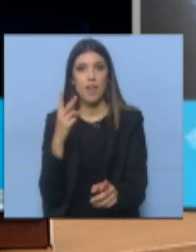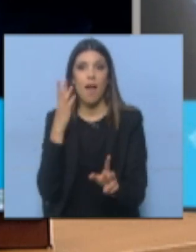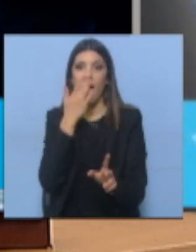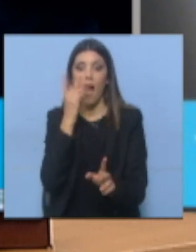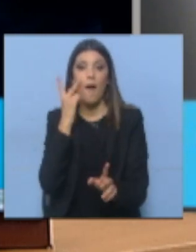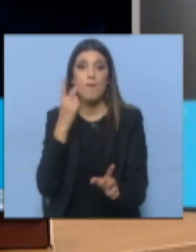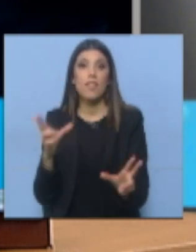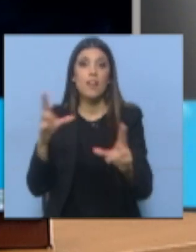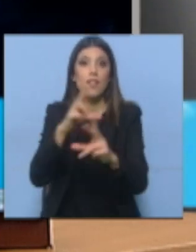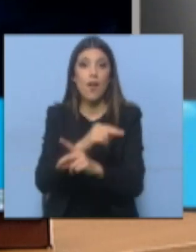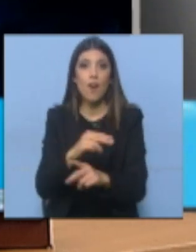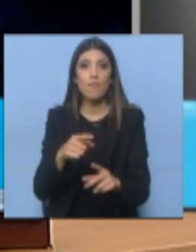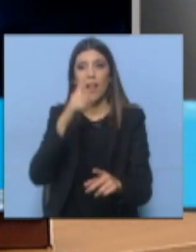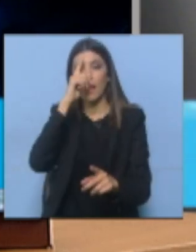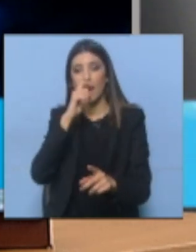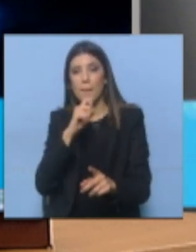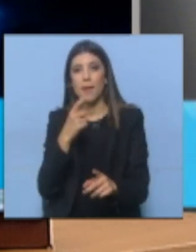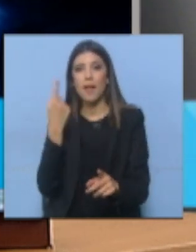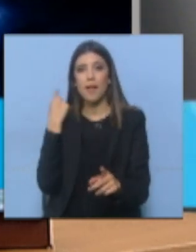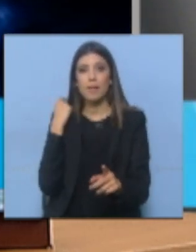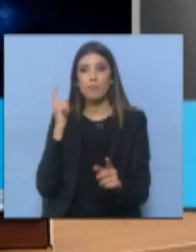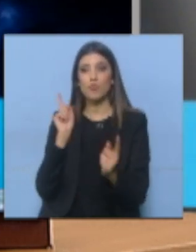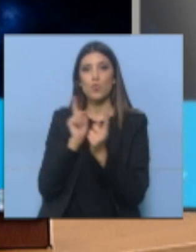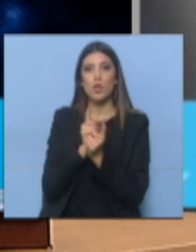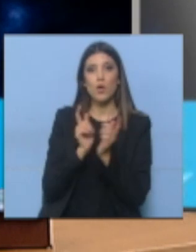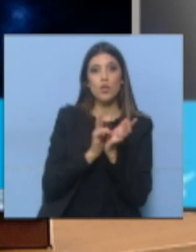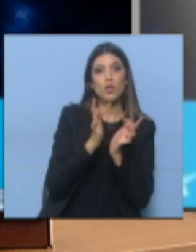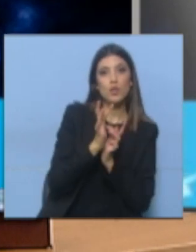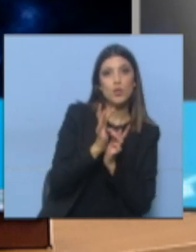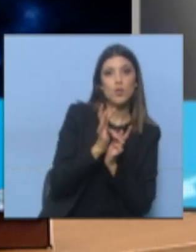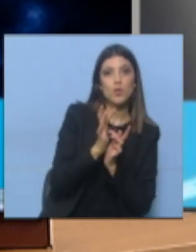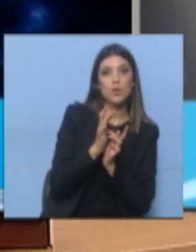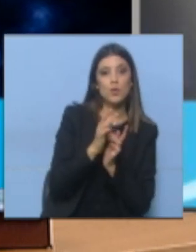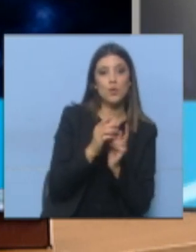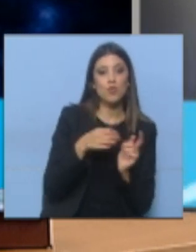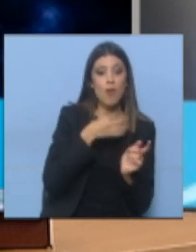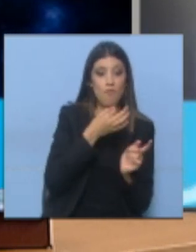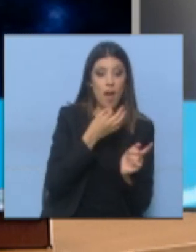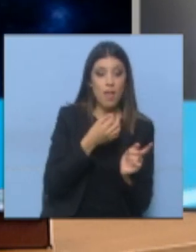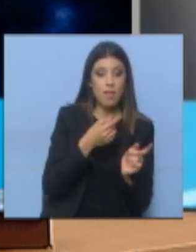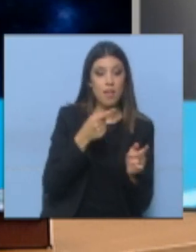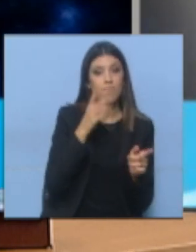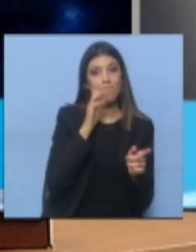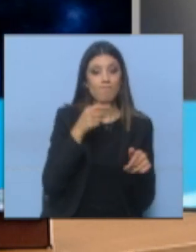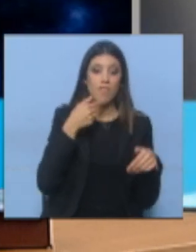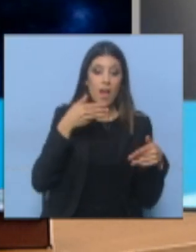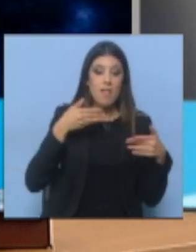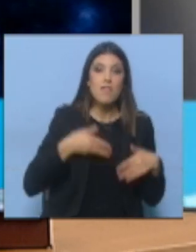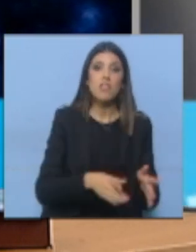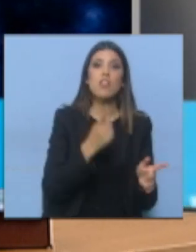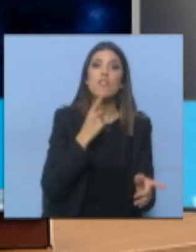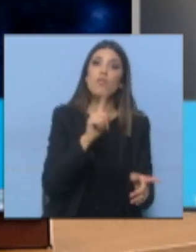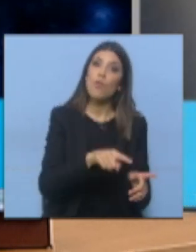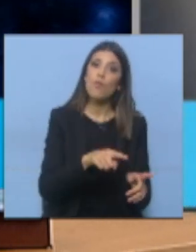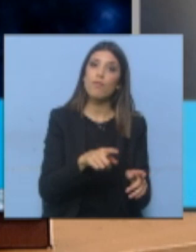episódio clássico do encontro de Jesus com Nicodemos, em que lhe fala em nascer de novo. Se não nascer de novo, é um texto que nós muitas vezes usamos